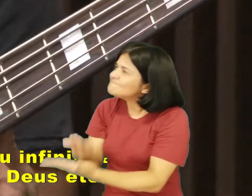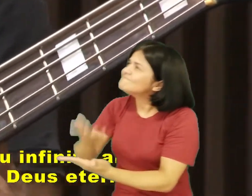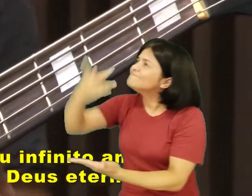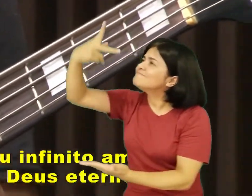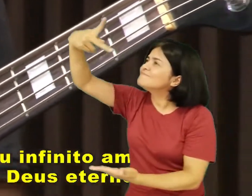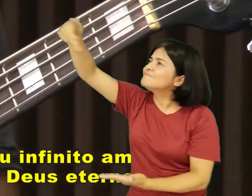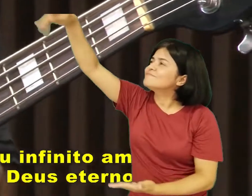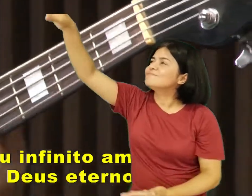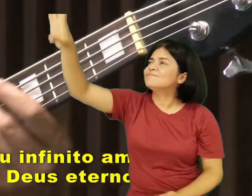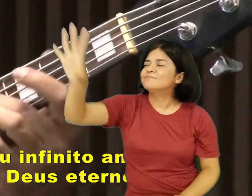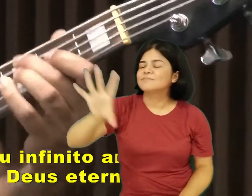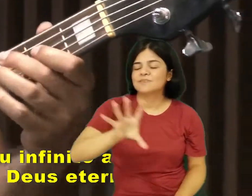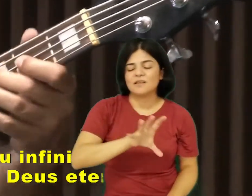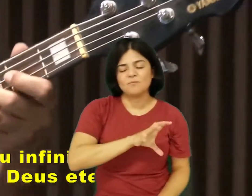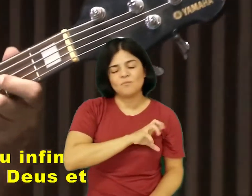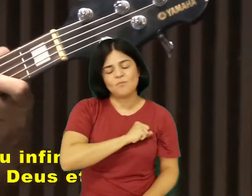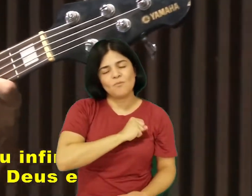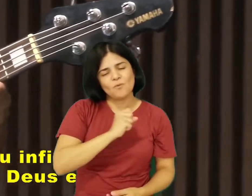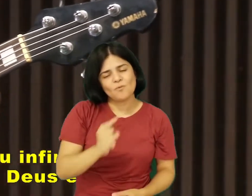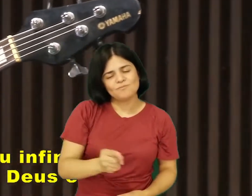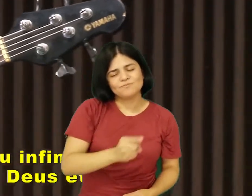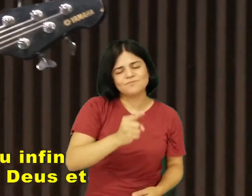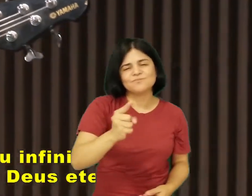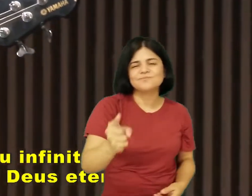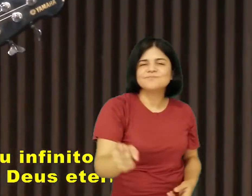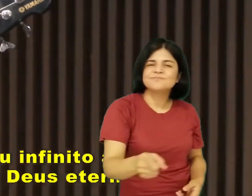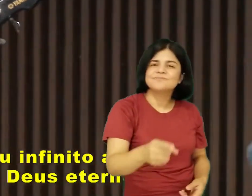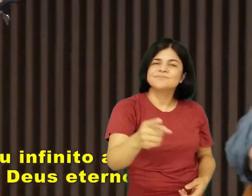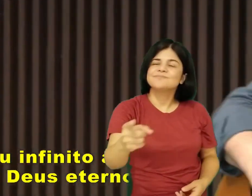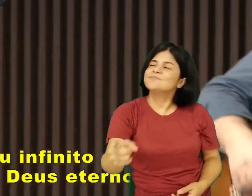teu infinito amor,